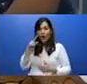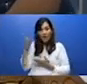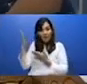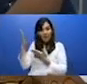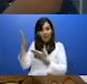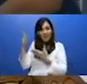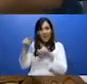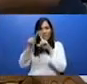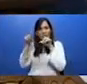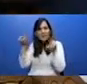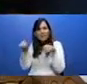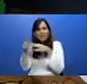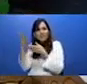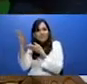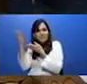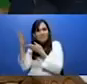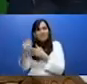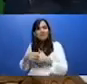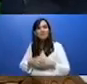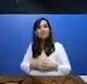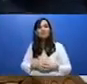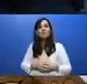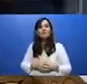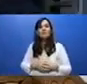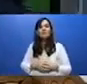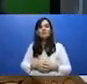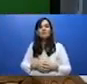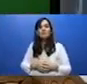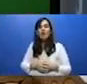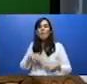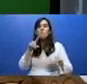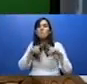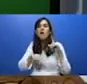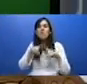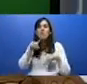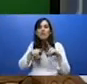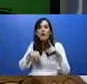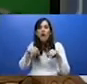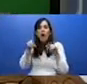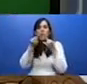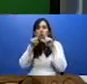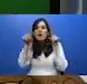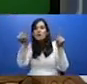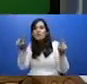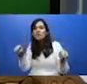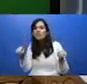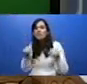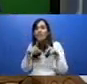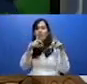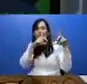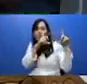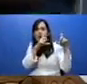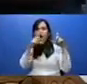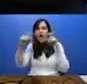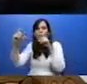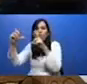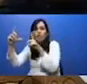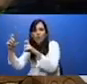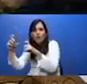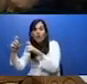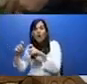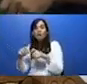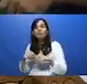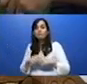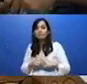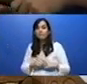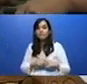Continuando na página 265, o nosso material nos traz, olha aqui, duas fotografias de exemplo de